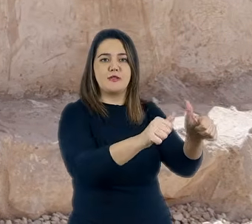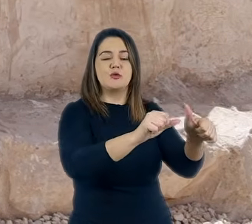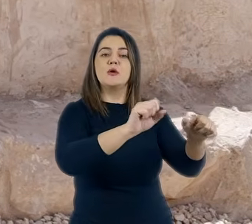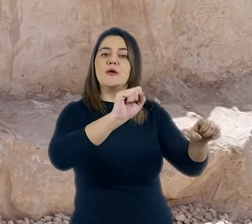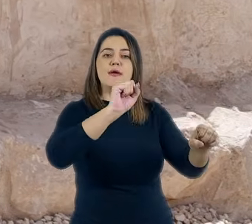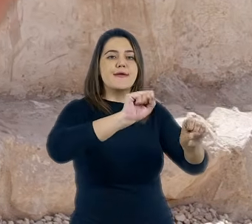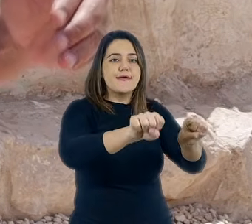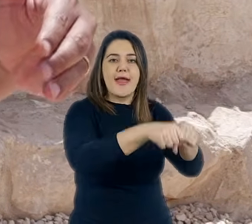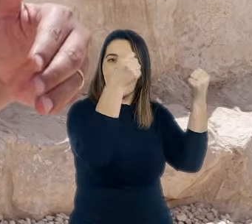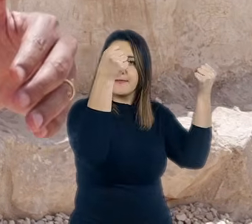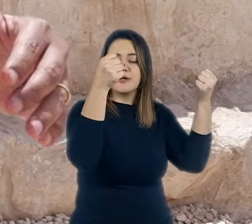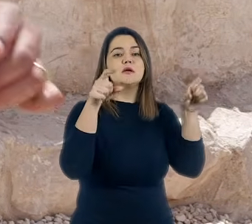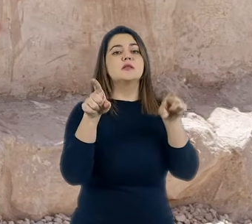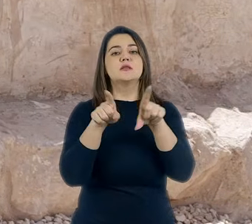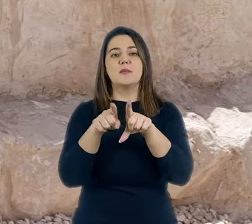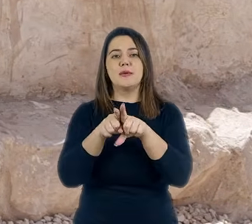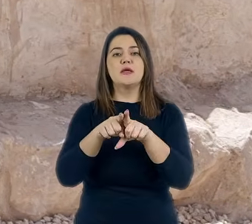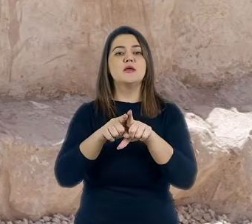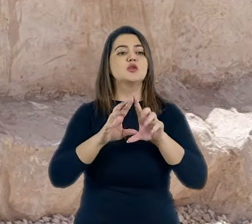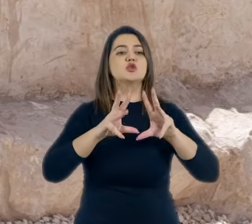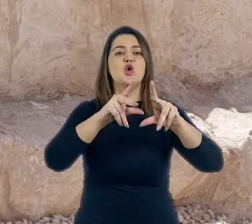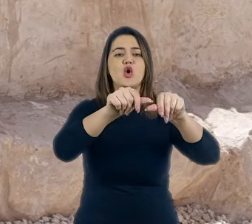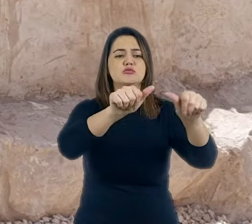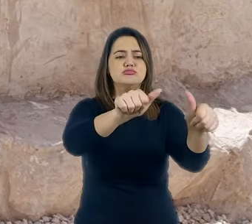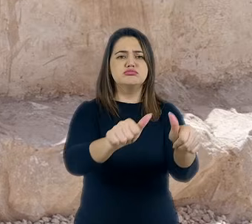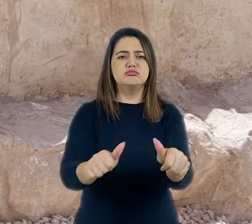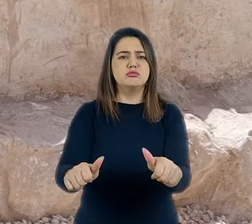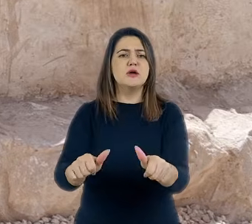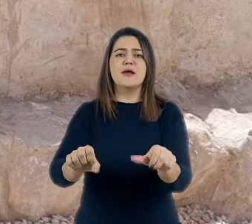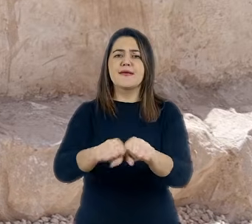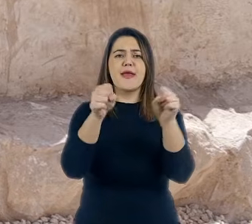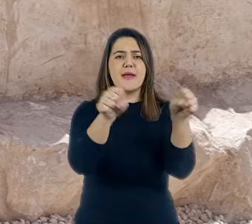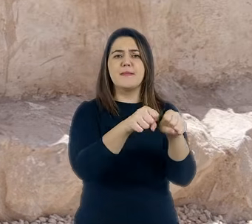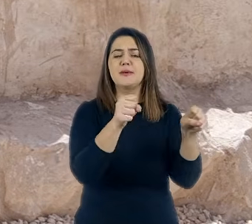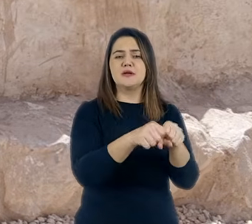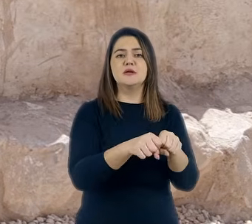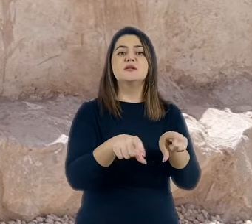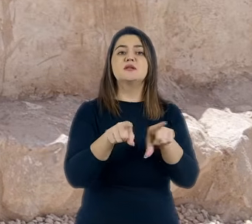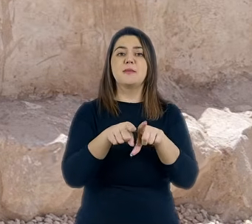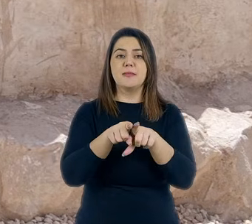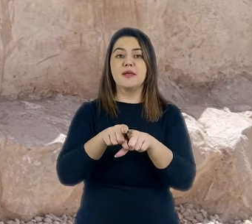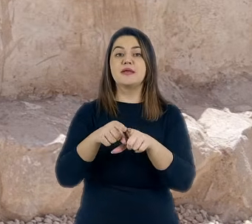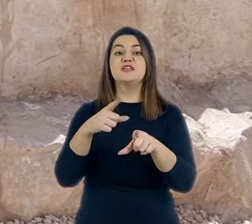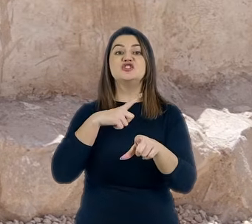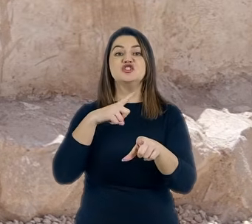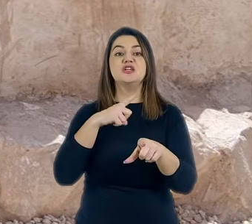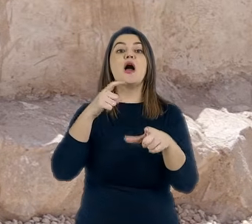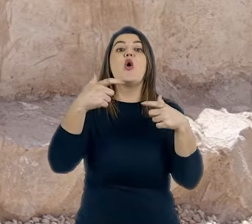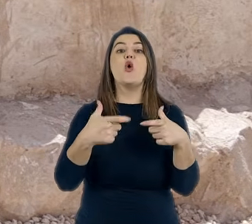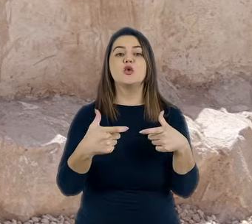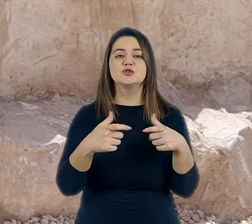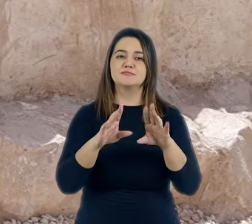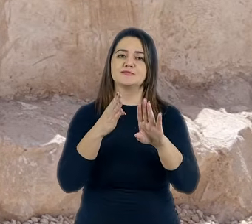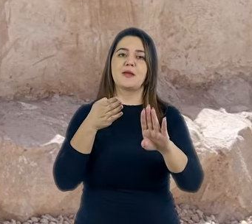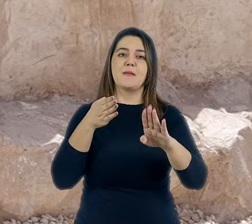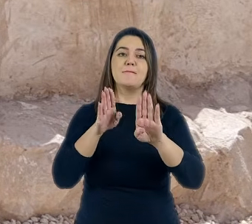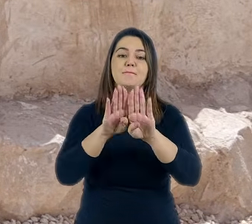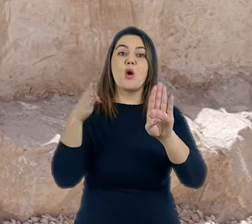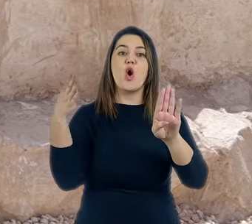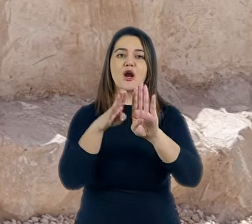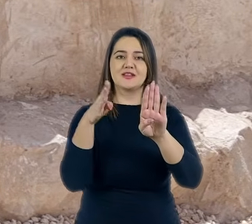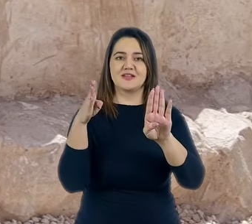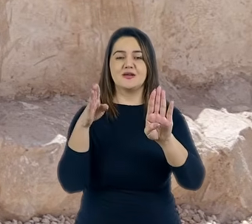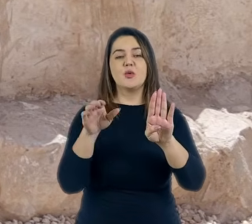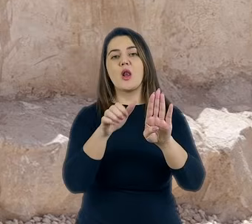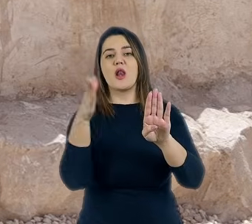Baal e para Áxera. Justamente onde? À porta da cidade. Aqui, no caso, a referência é aquele que